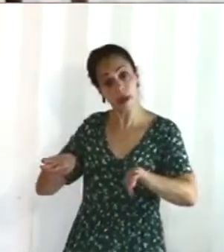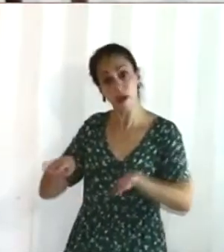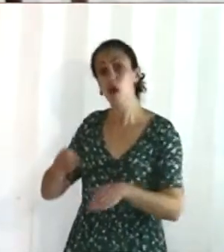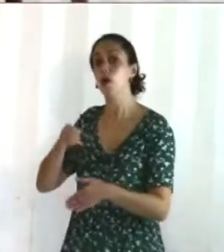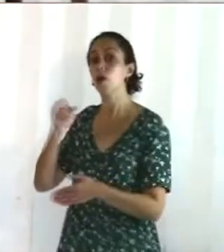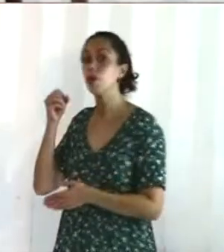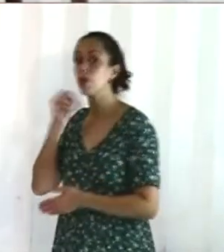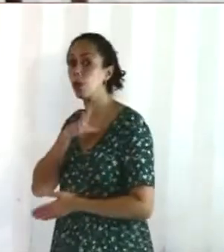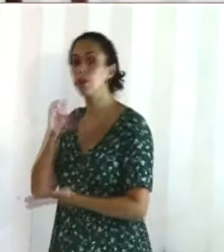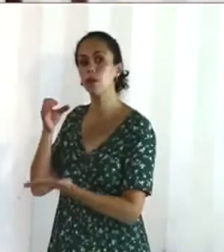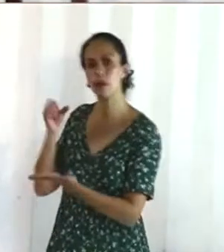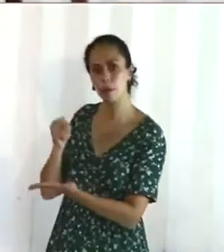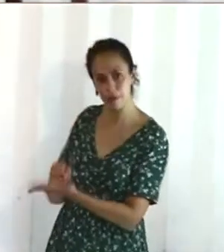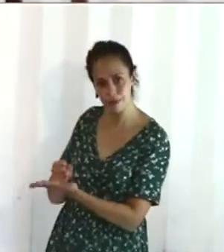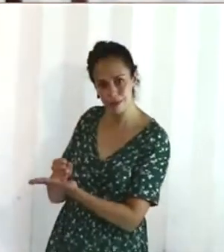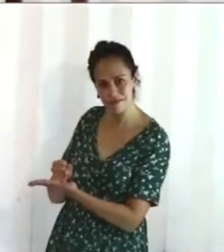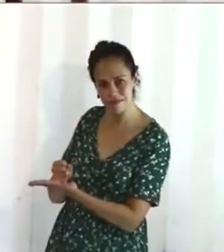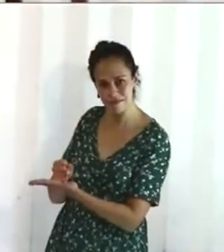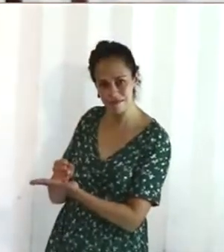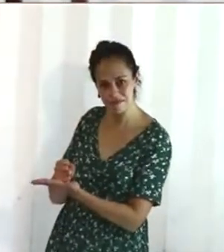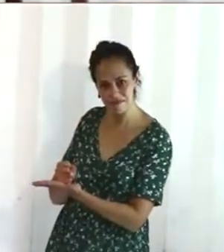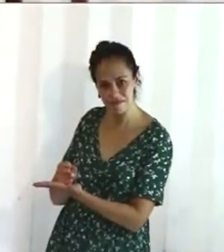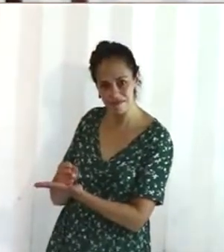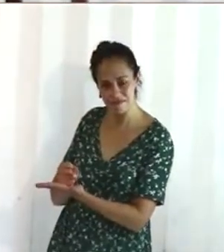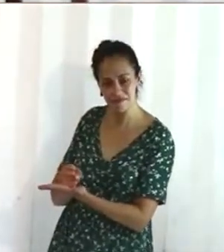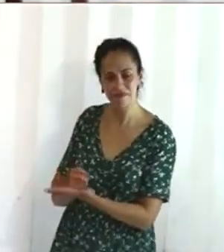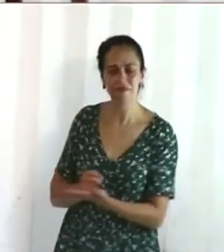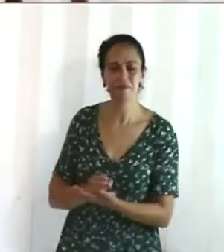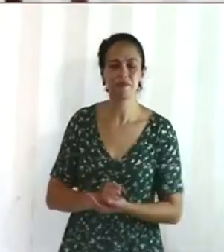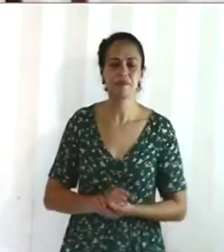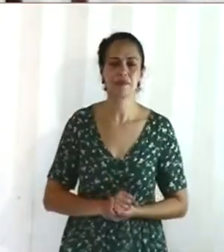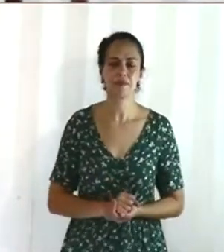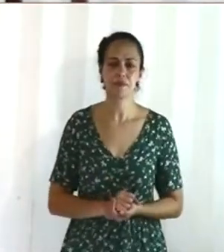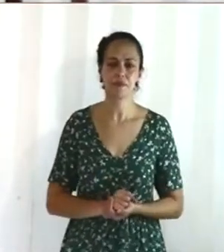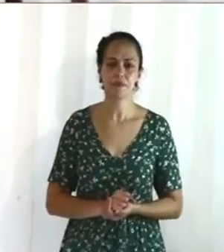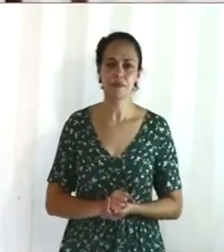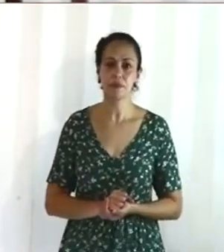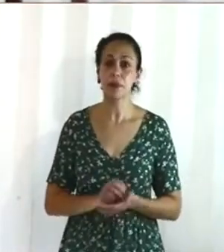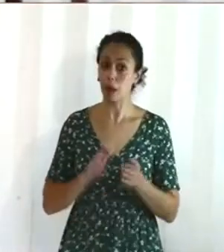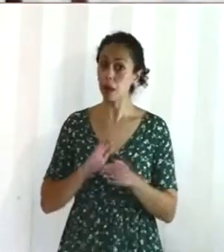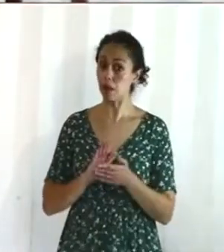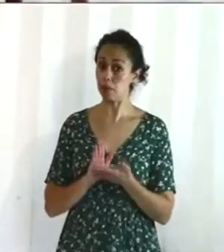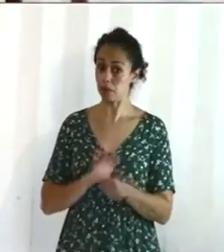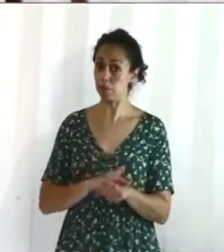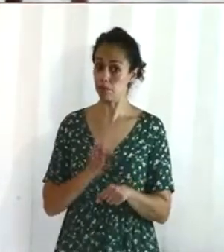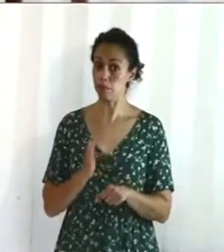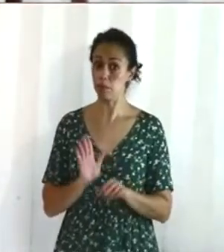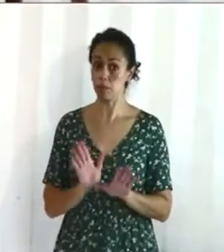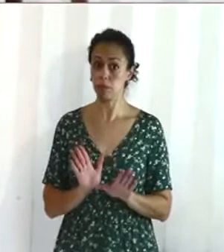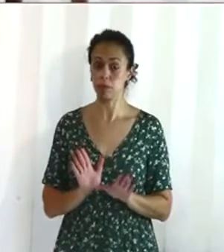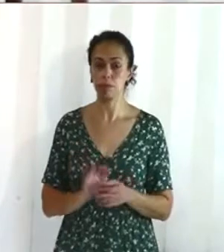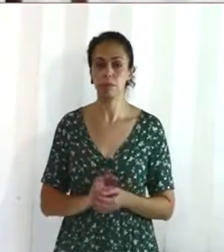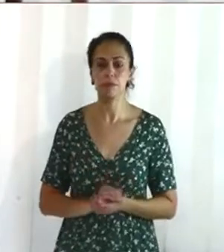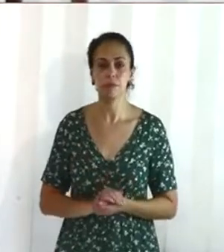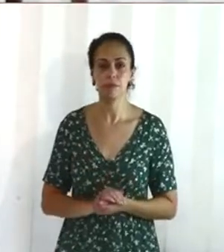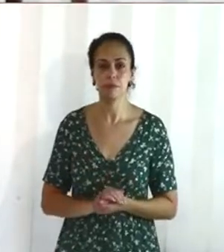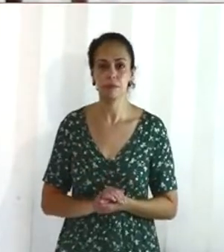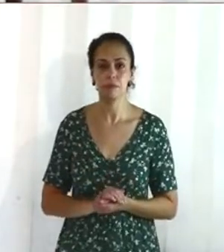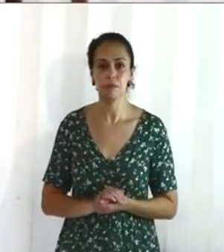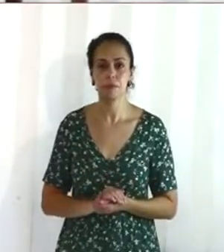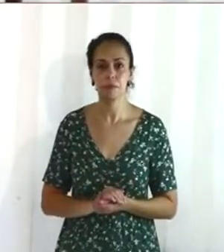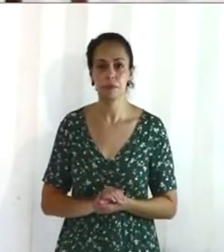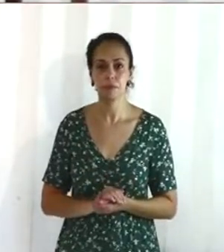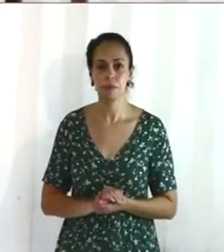a citação que estava no Novo do Antigo Testamento. Mas não só isso, eles também tinham uma ideia